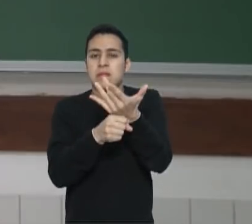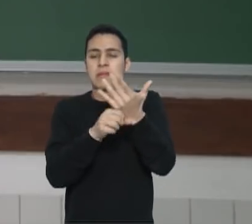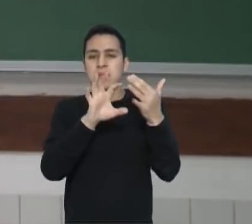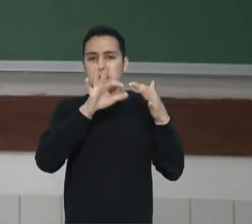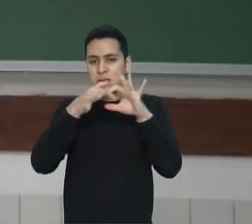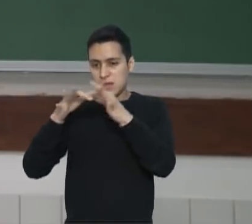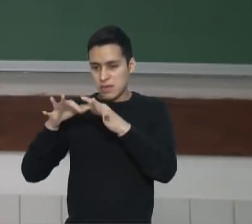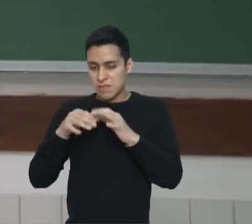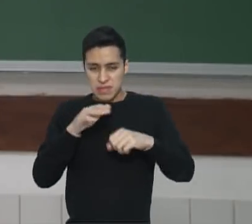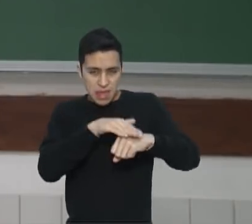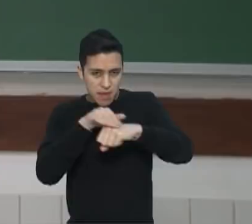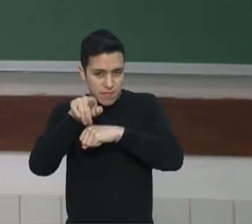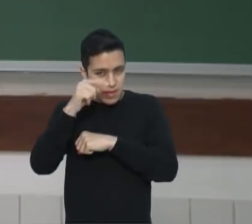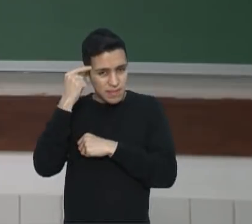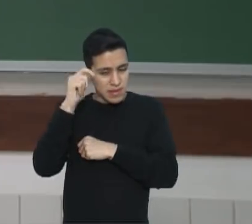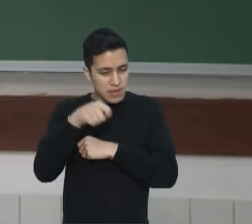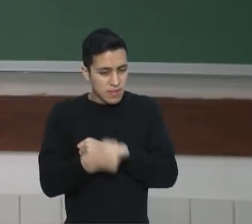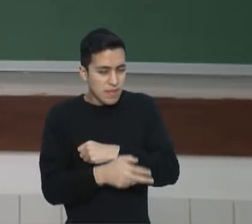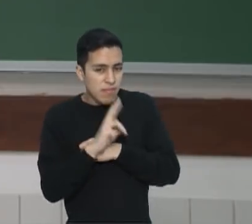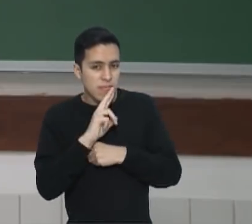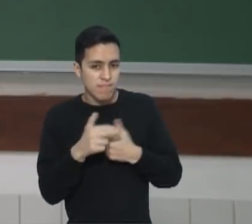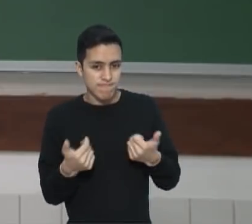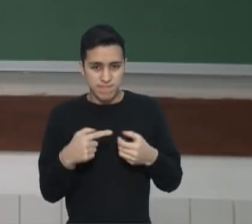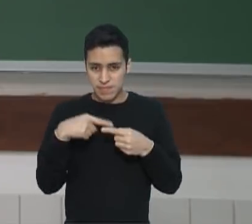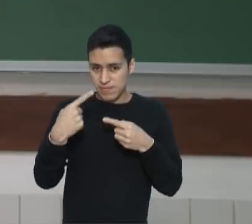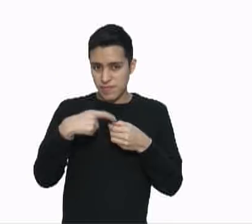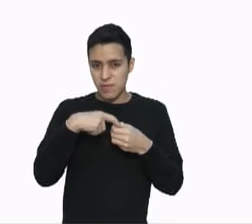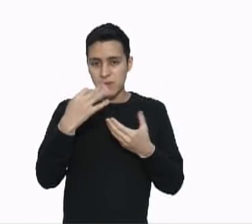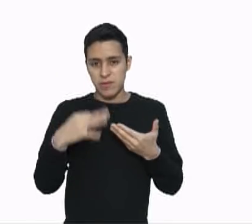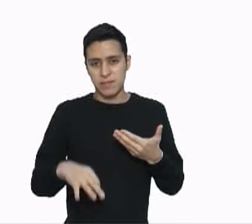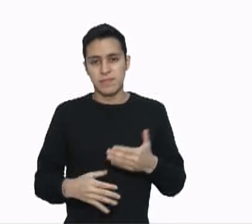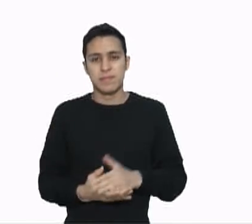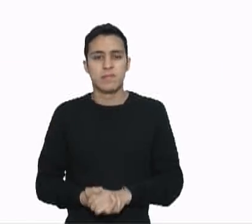dar um tempinho para você pensar, responder e já voltamos com a correção.